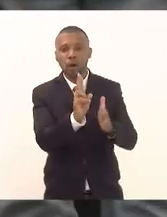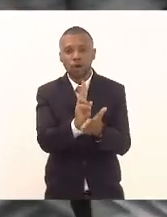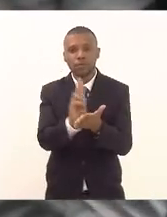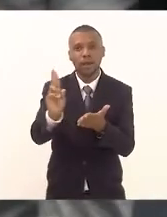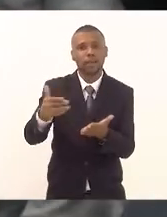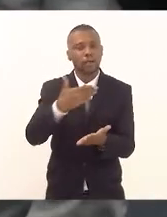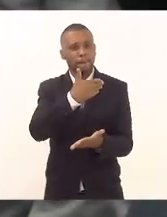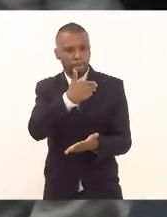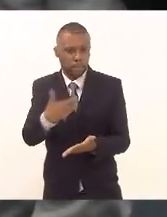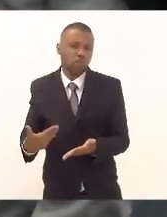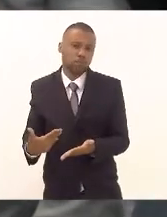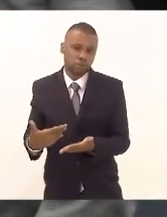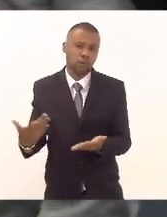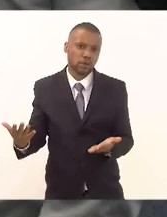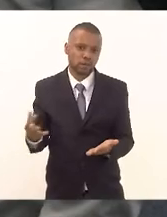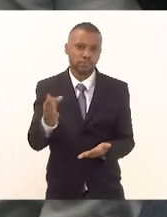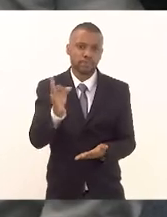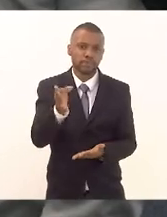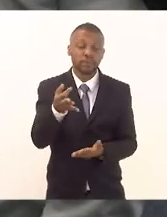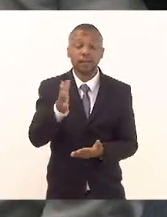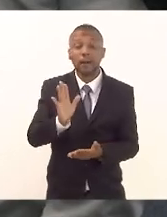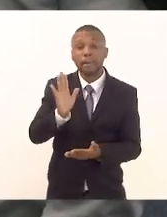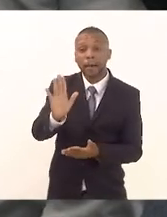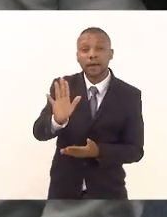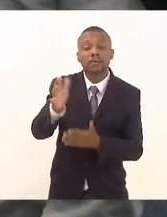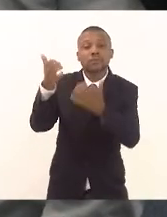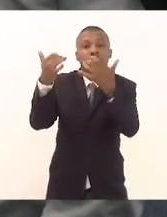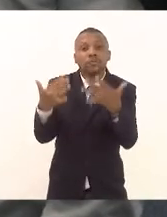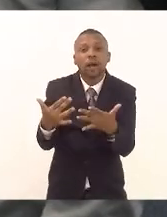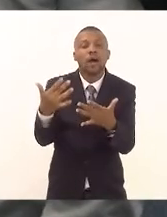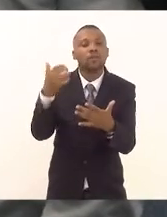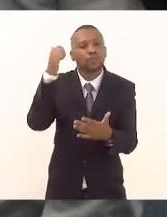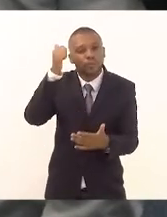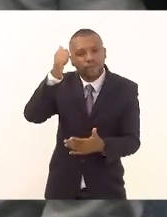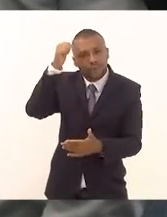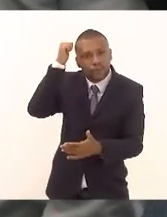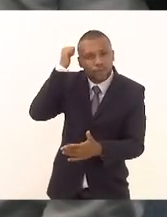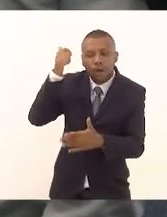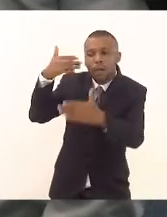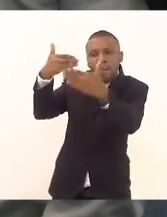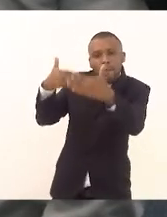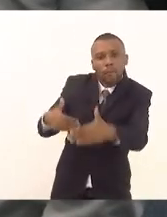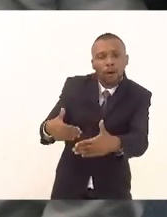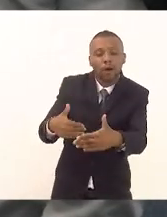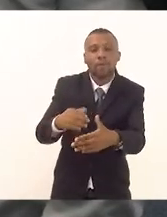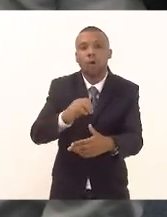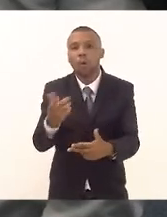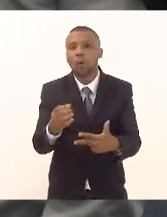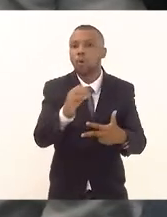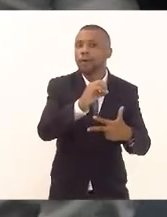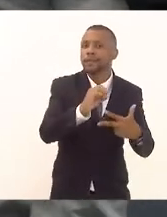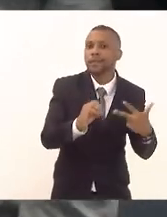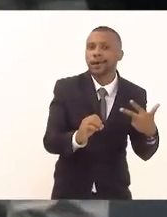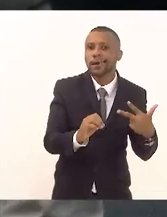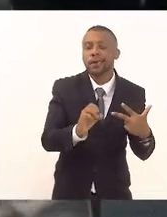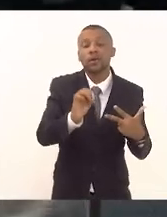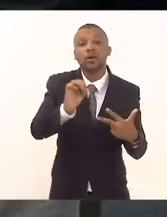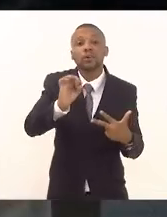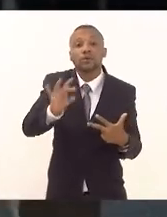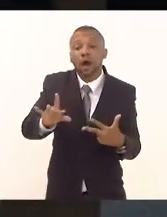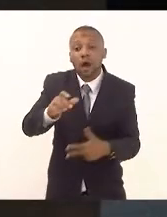universidade pública, presidente, mas quando vai se fazer um vestibular ou quando vai fazer um Enem, só quem vem de uma